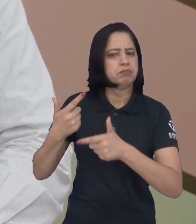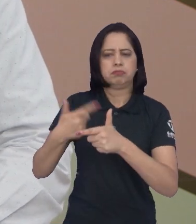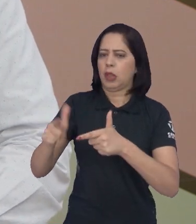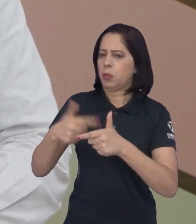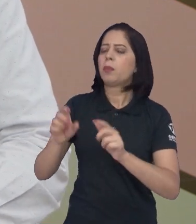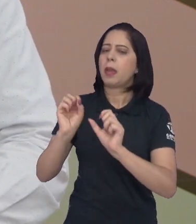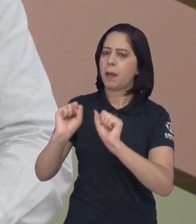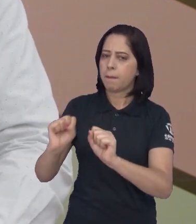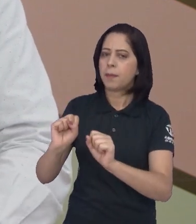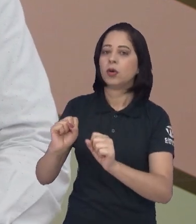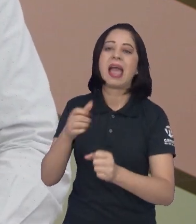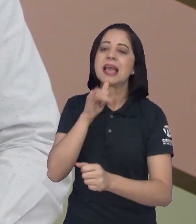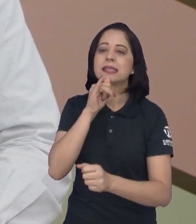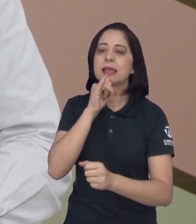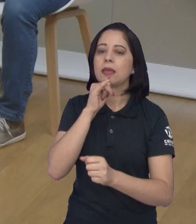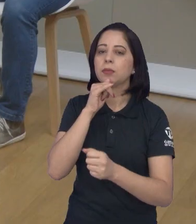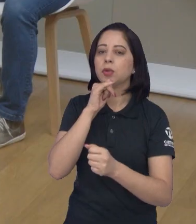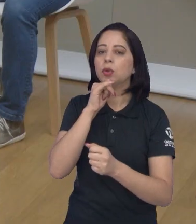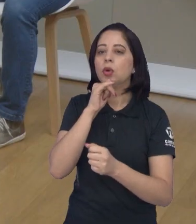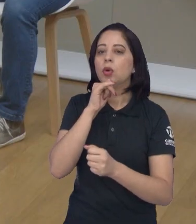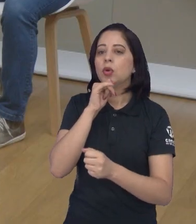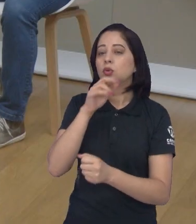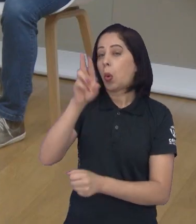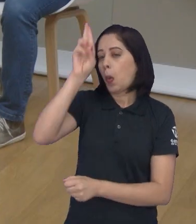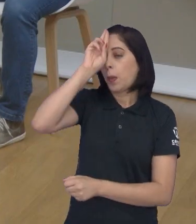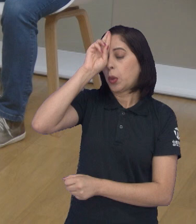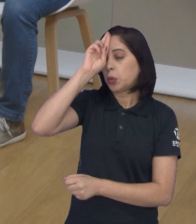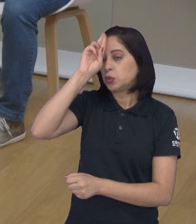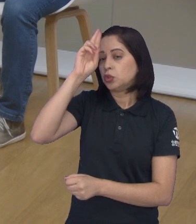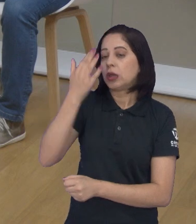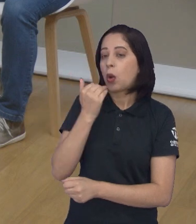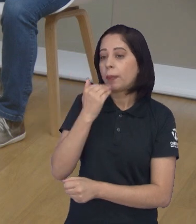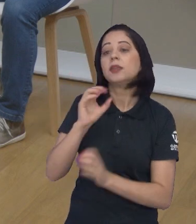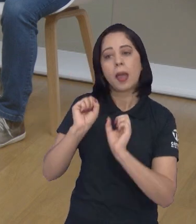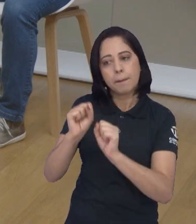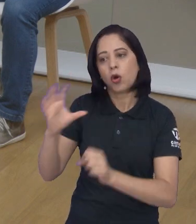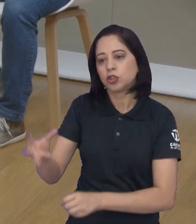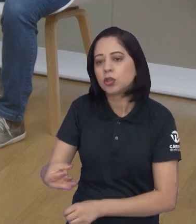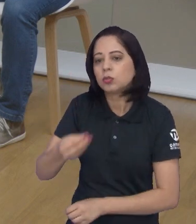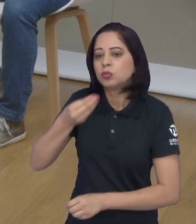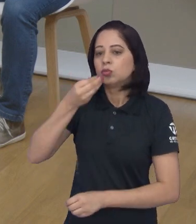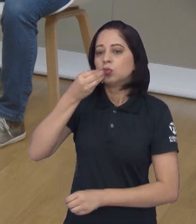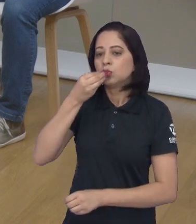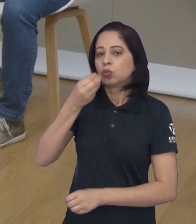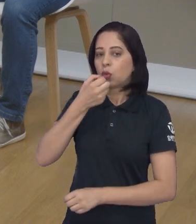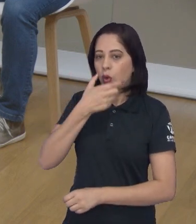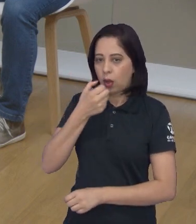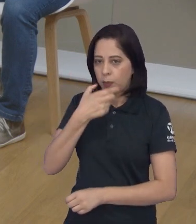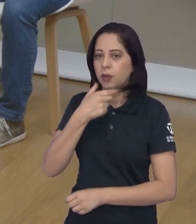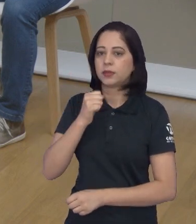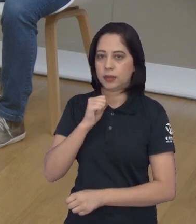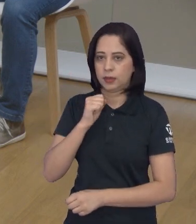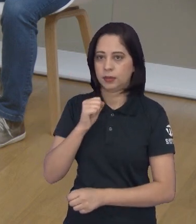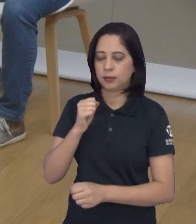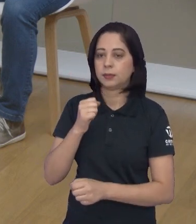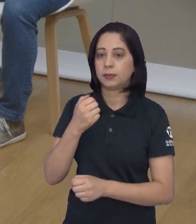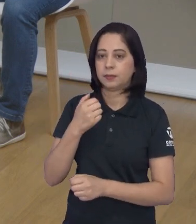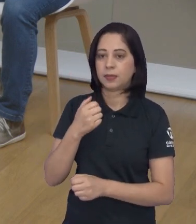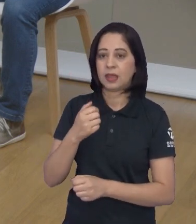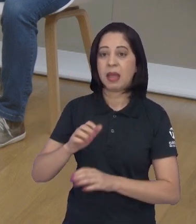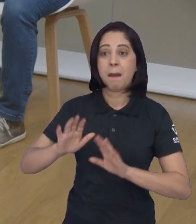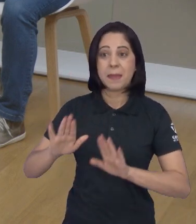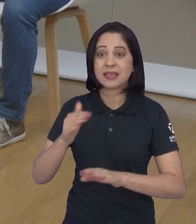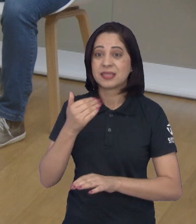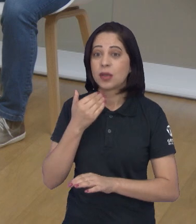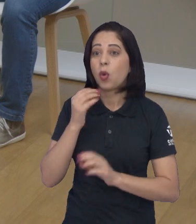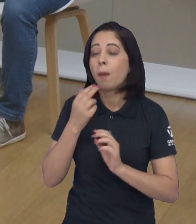nenhum tipo depois do almoço mas muito tempo realmente seria melhor tomar no dia seguinte mas o que a gente